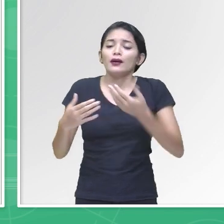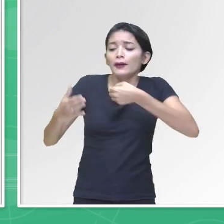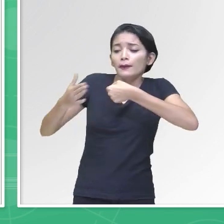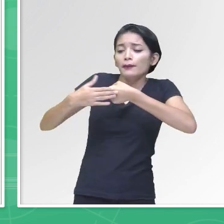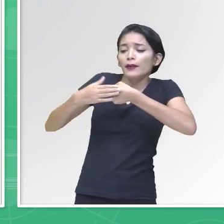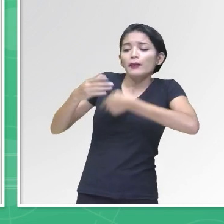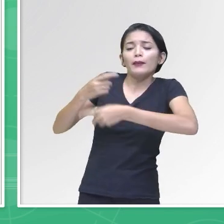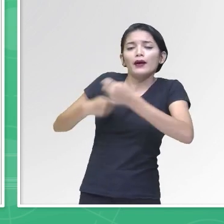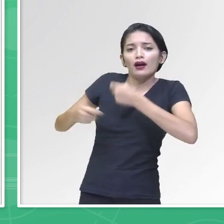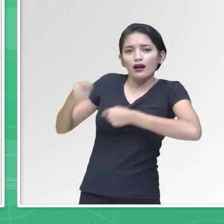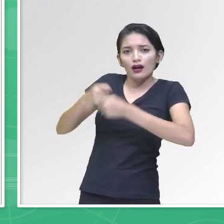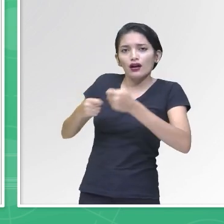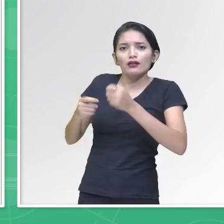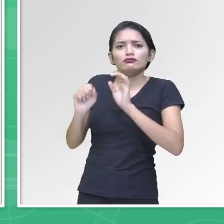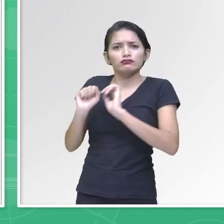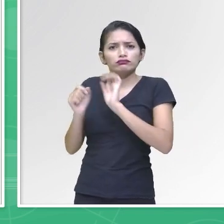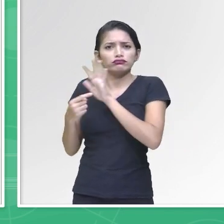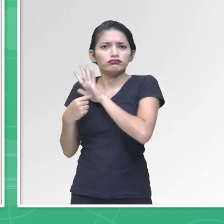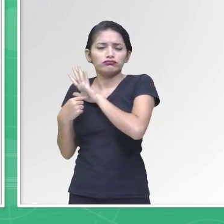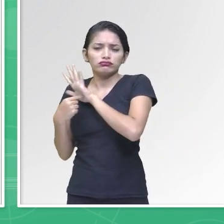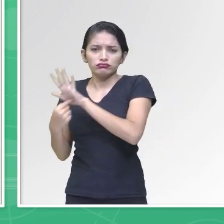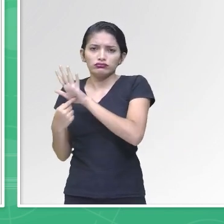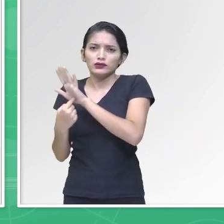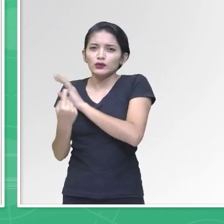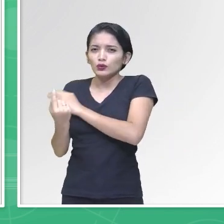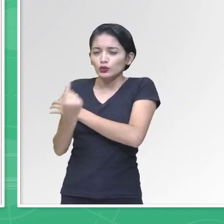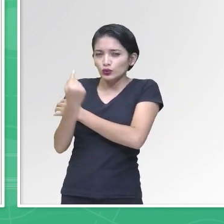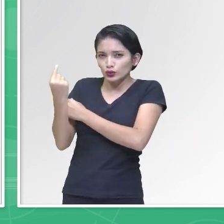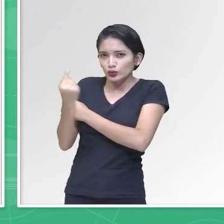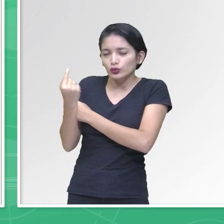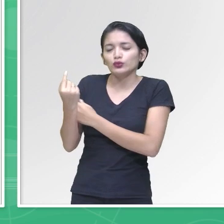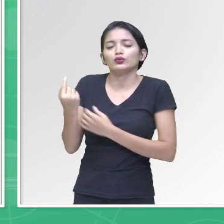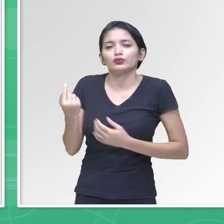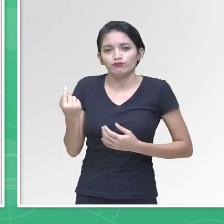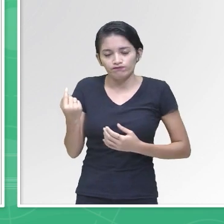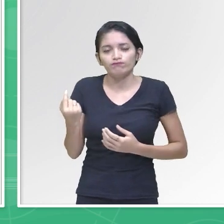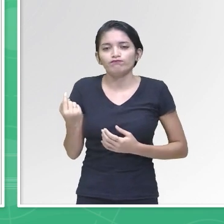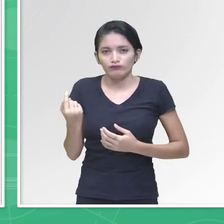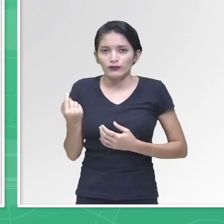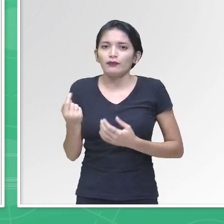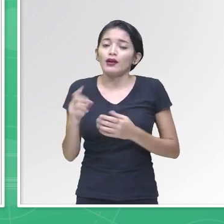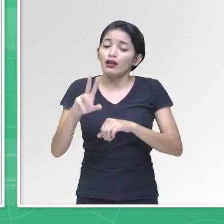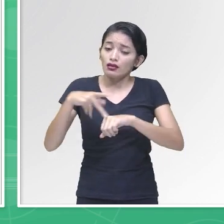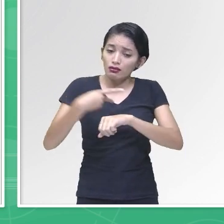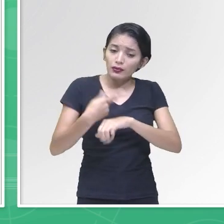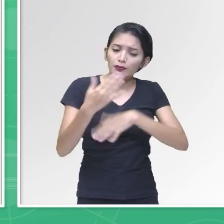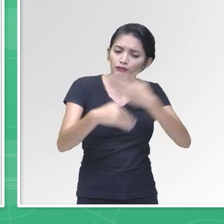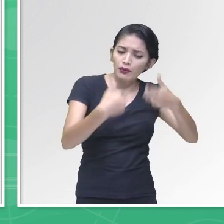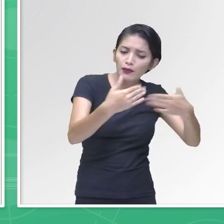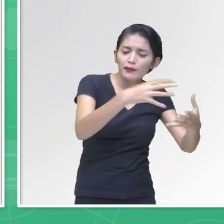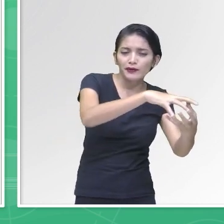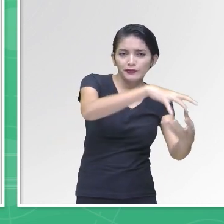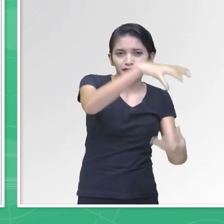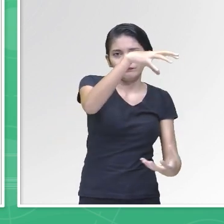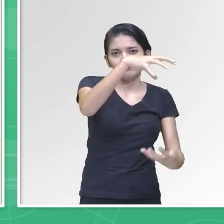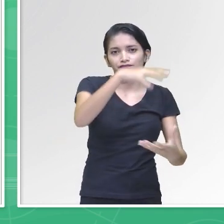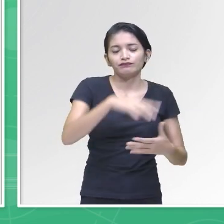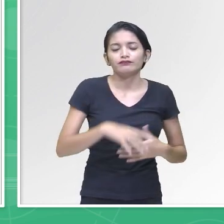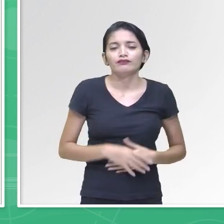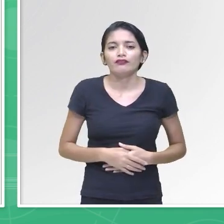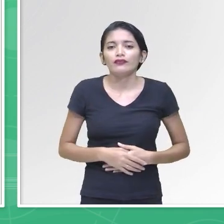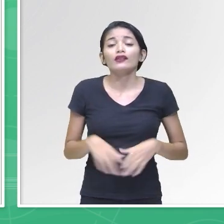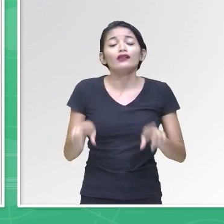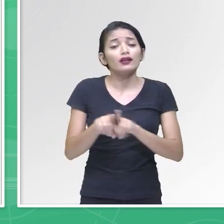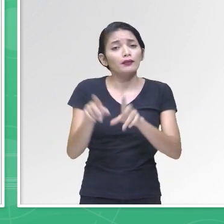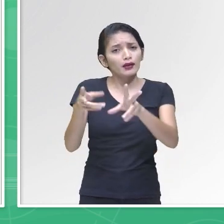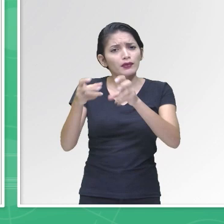não se apresentar como condição única e suficiente para a transição à vida adulta. Percebe-se